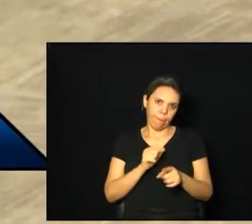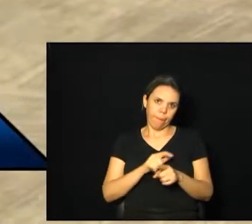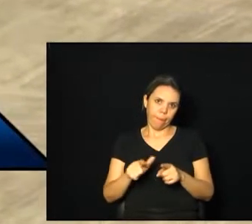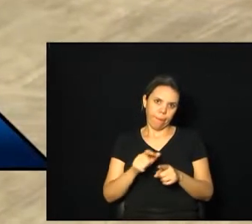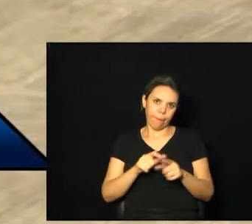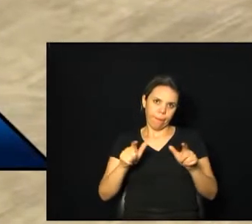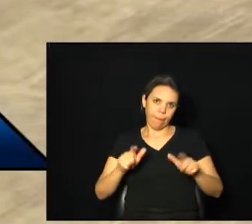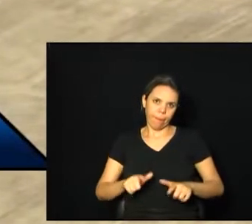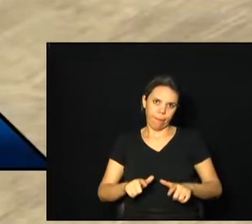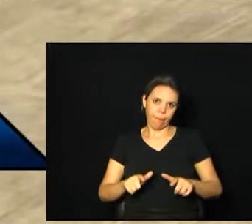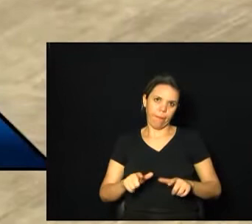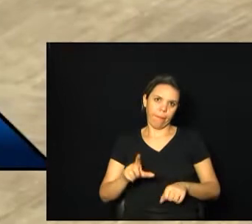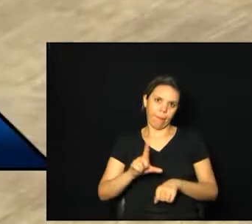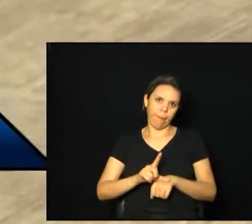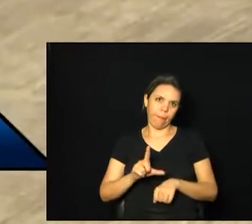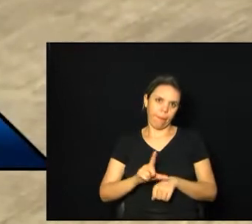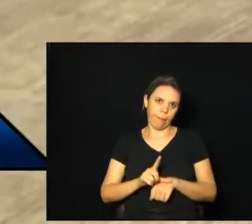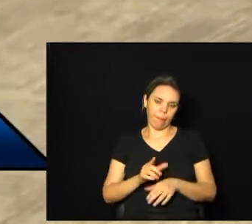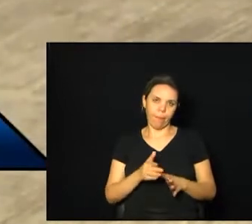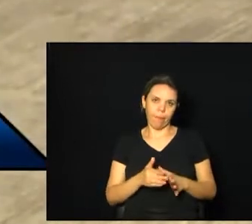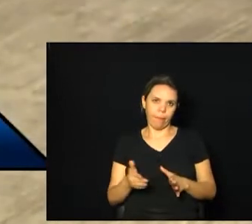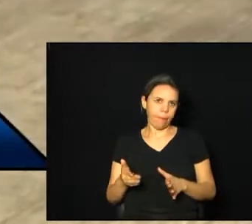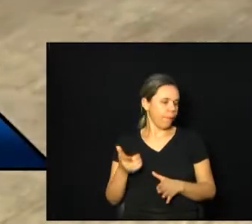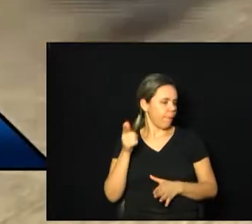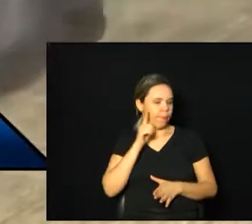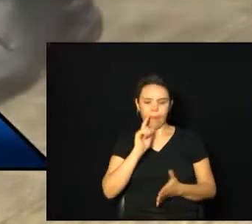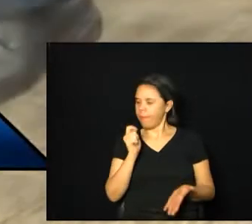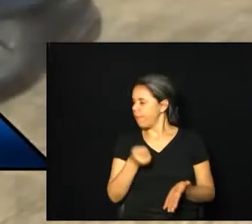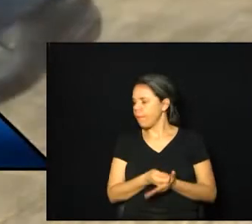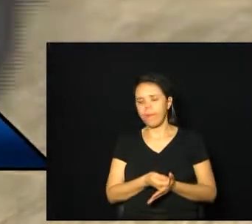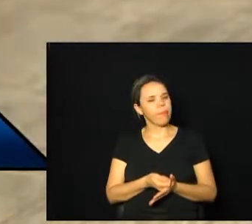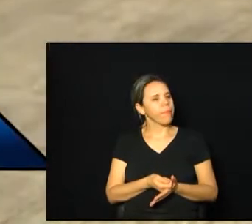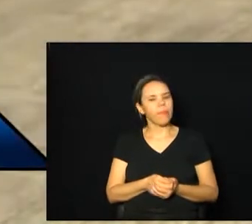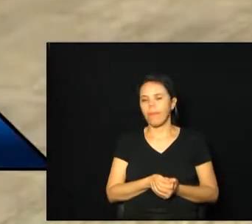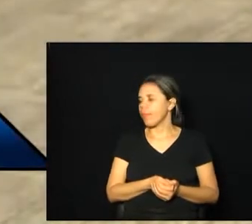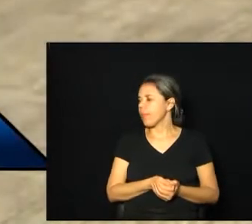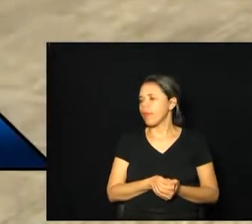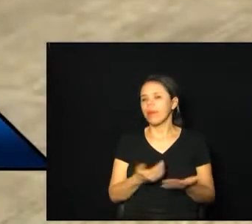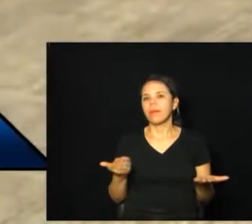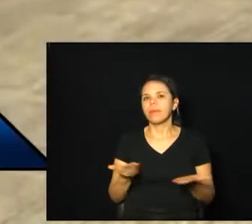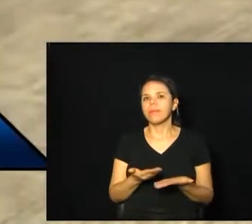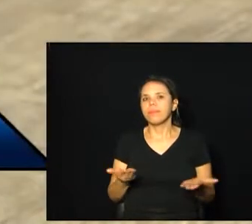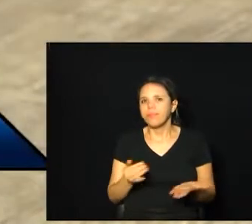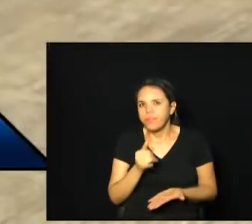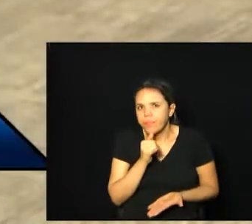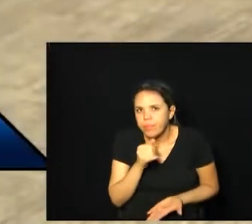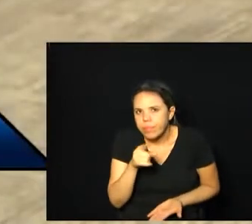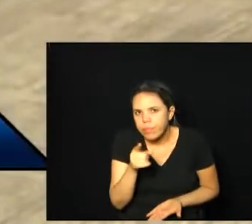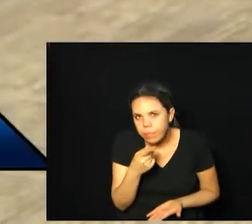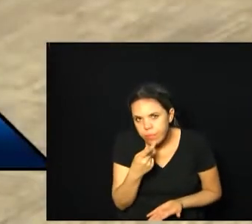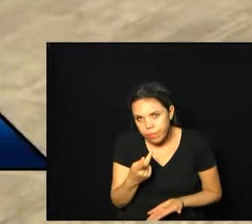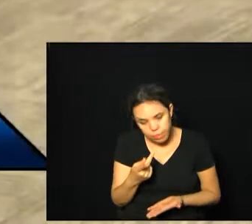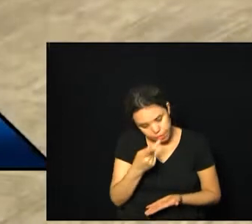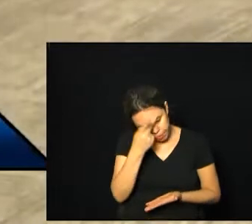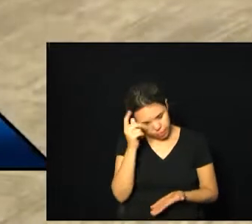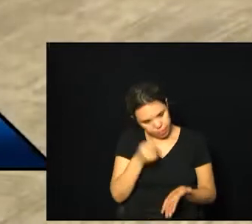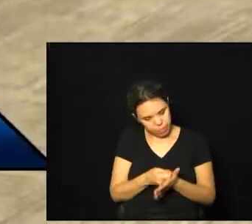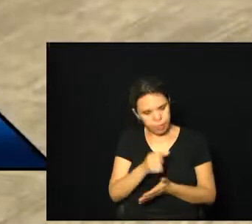solo público, durante a pandemia, eles não conseguiram pagar. E hoje, um exemplo, eu vou citar para você, a pessoa